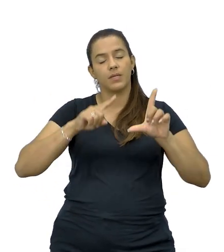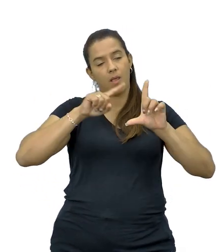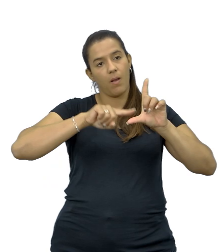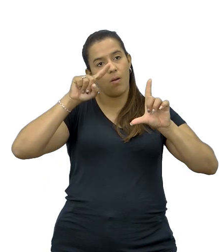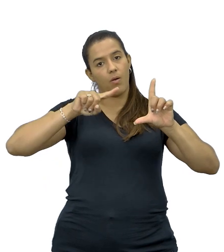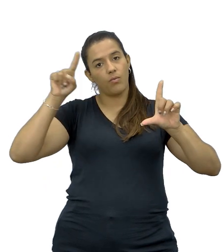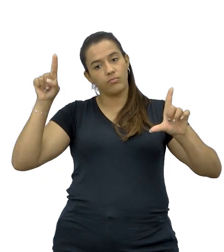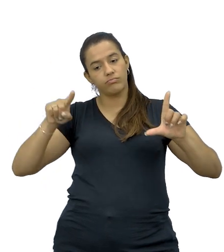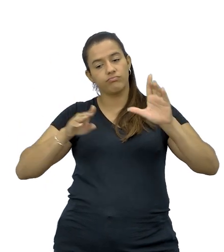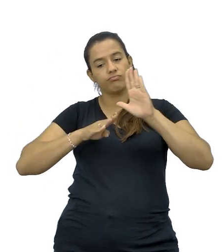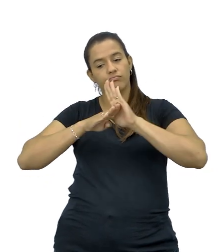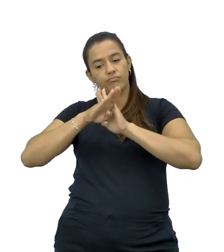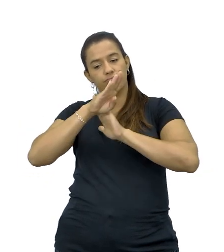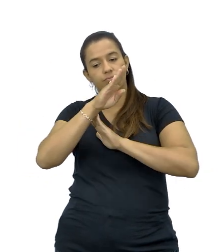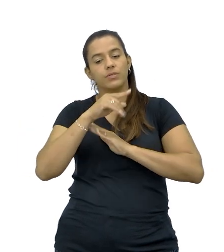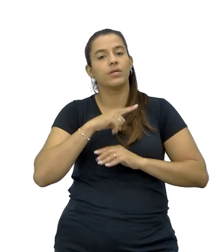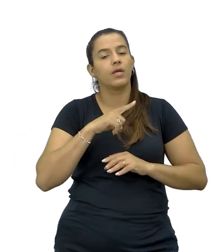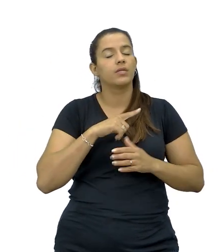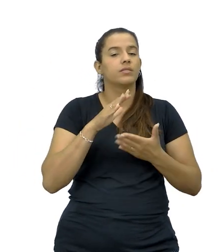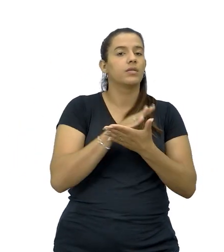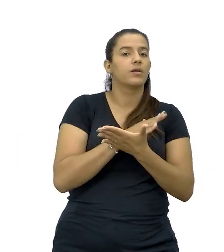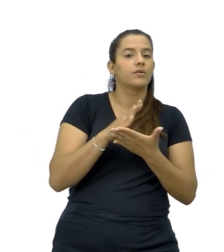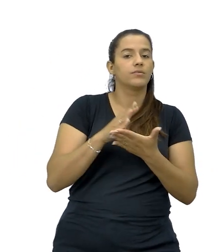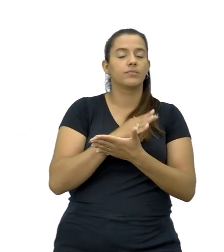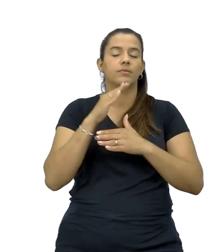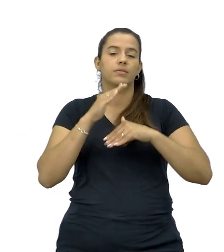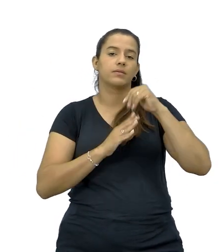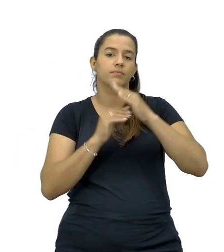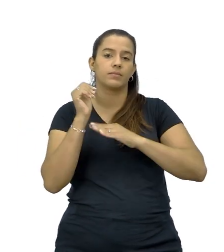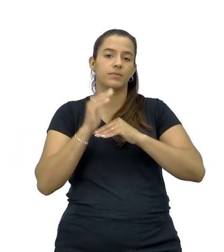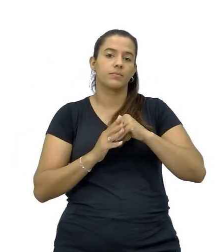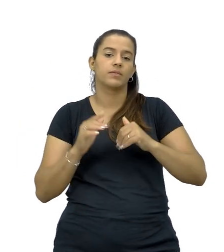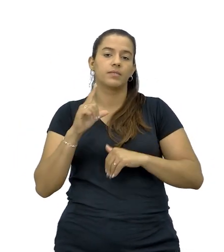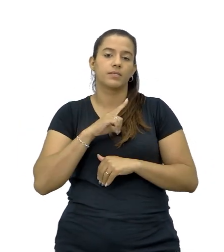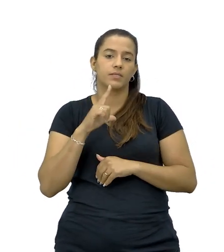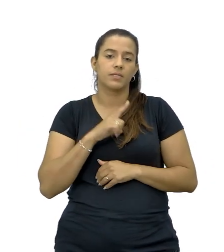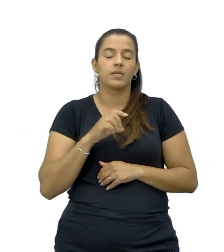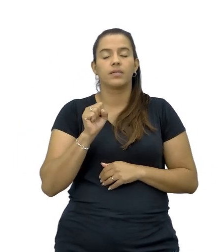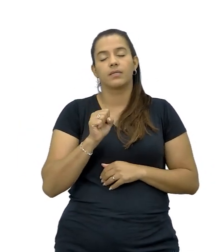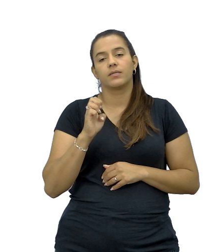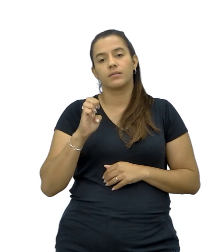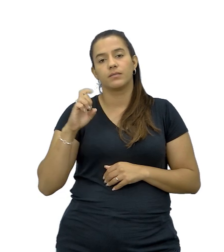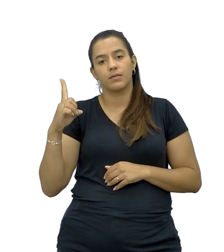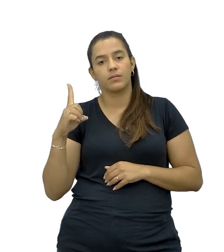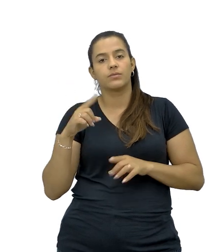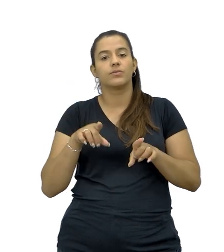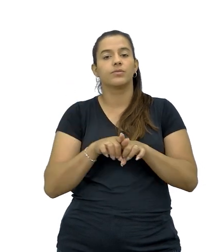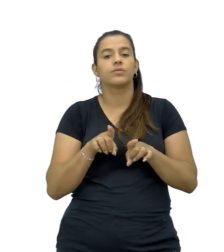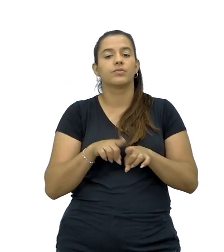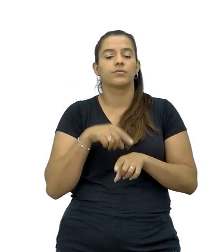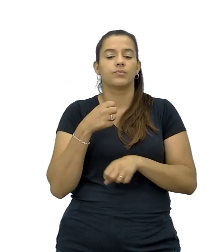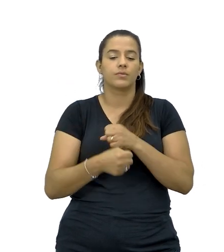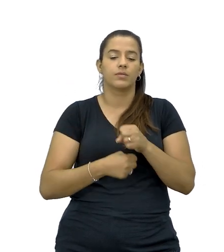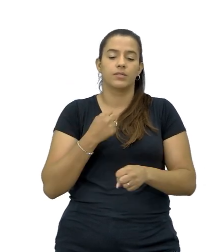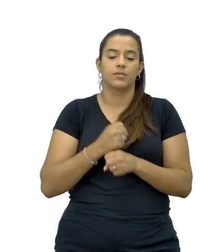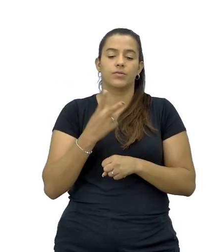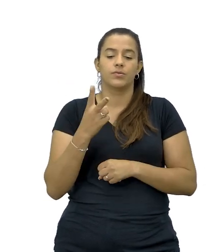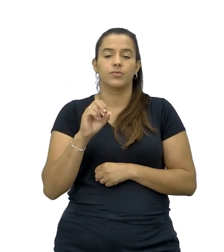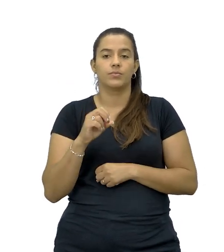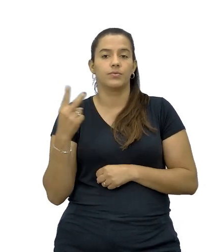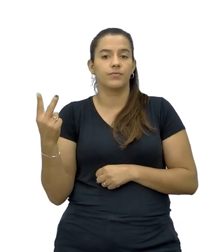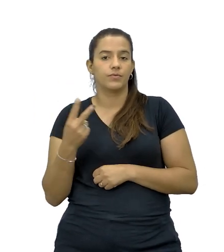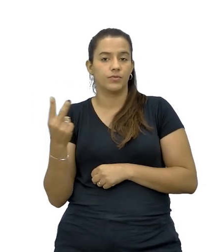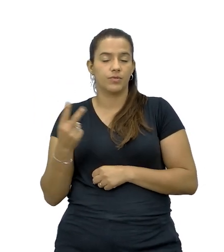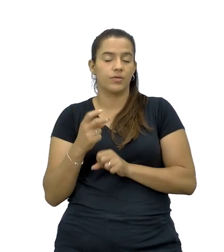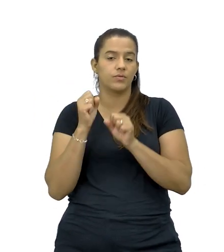estava lá, né, alguma dessas habilidades estão nessa matriz, e essa matriz de 2022, ela pode,